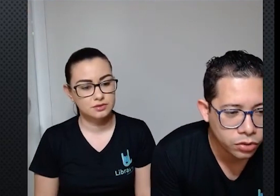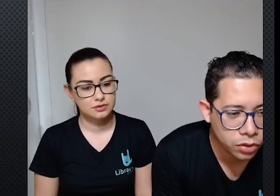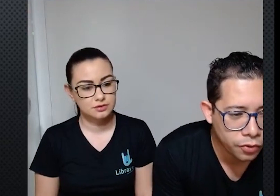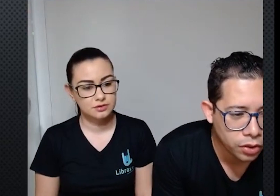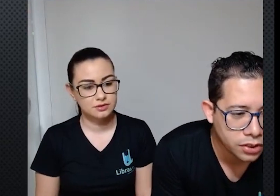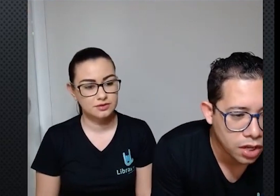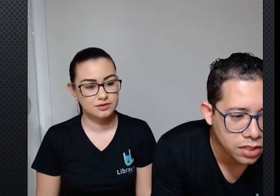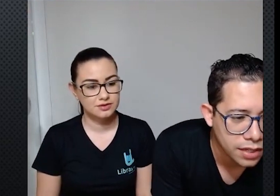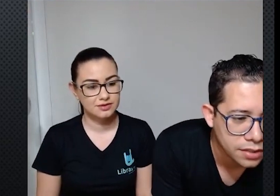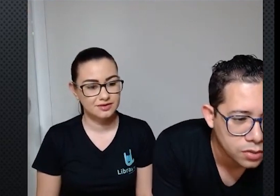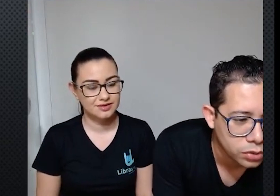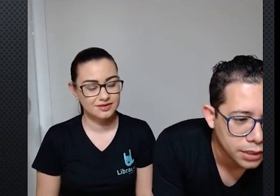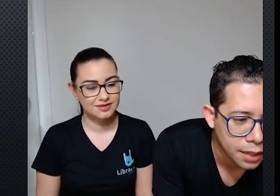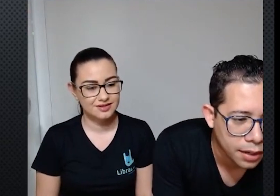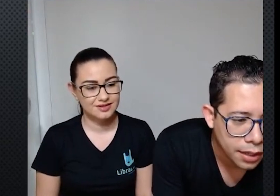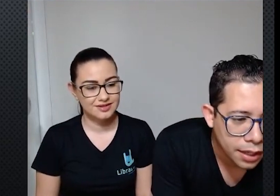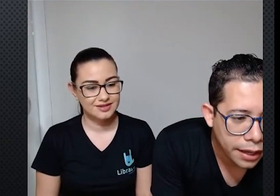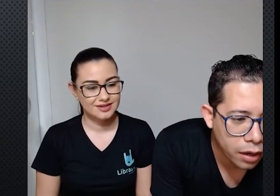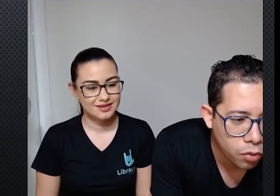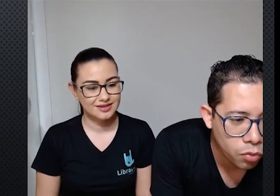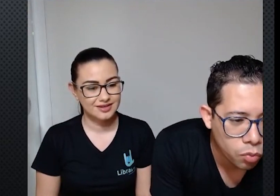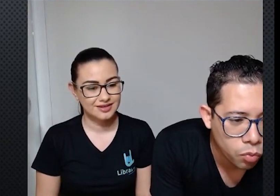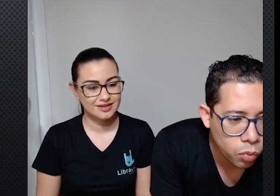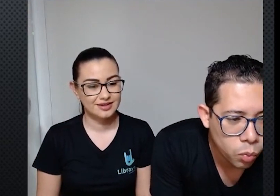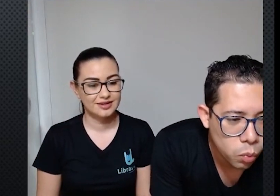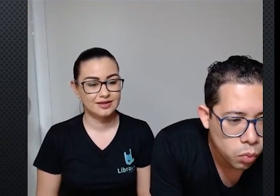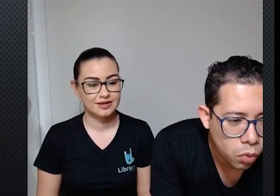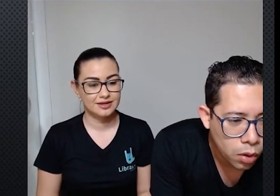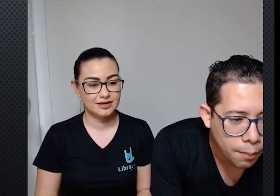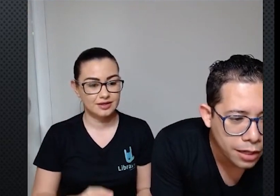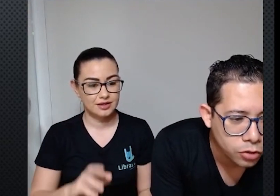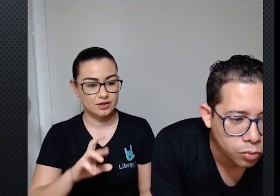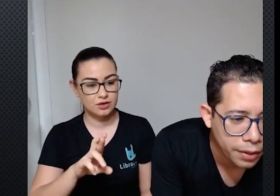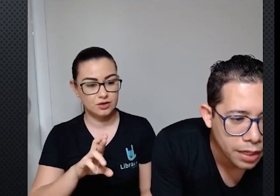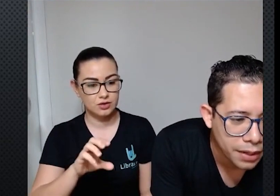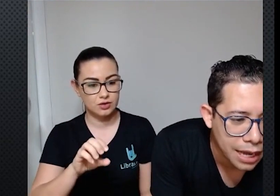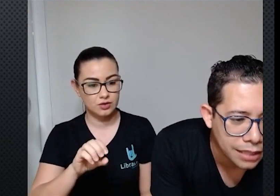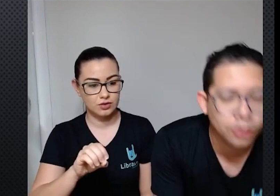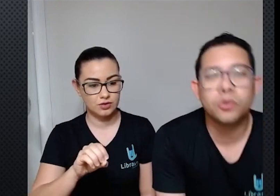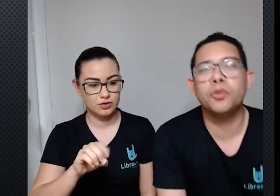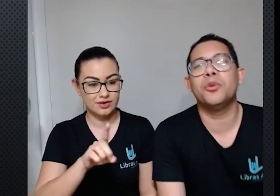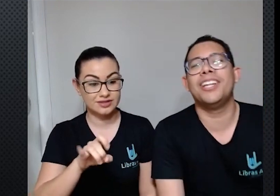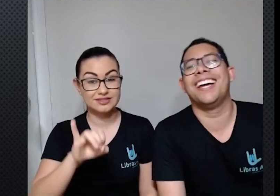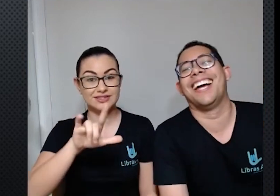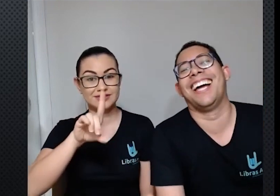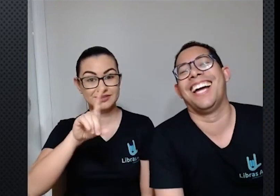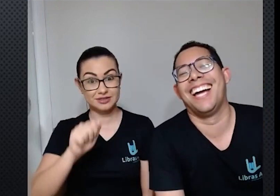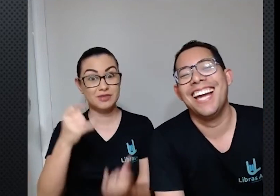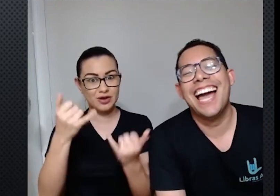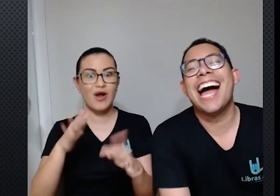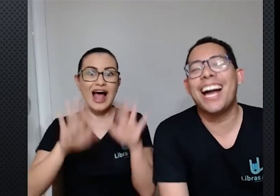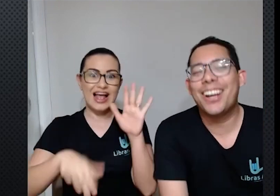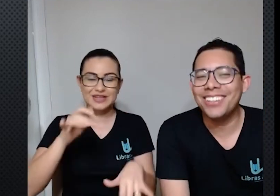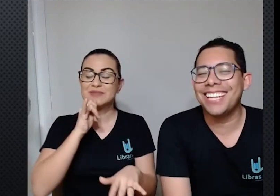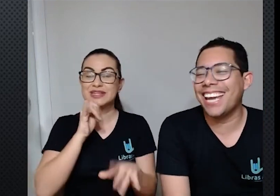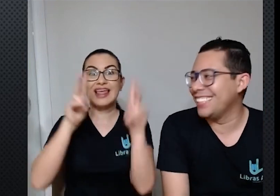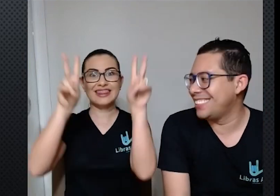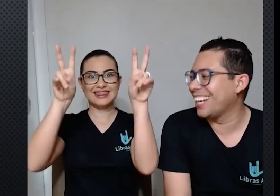A Rosilda falou assim, ó, às vezes o tema é um, mas no momento da pregação tudo muda.